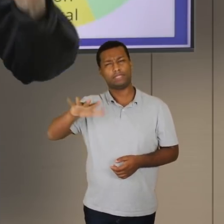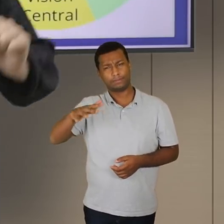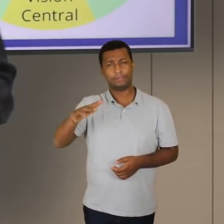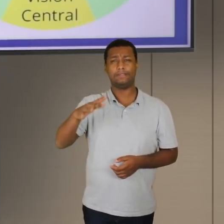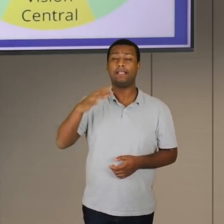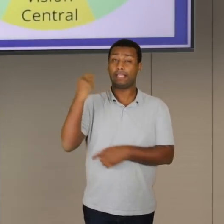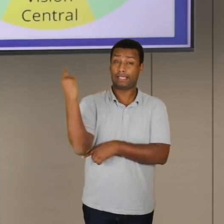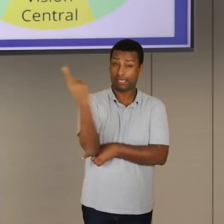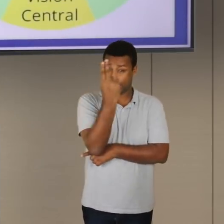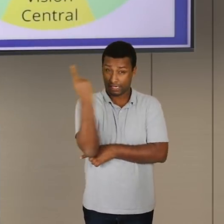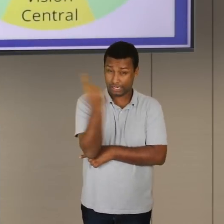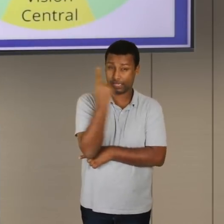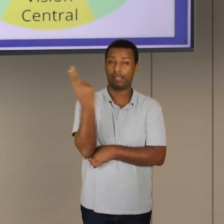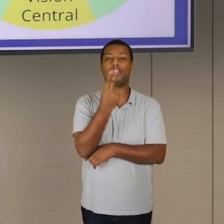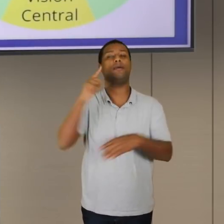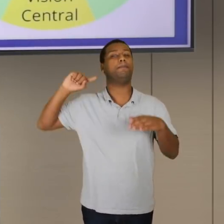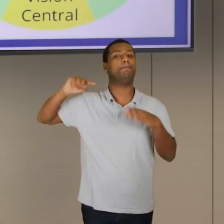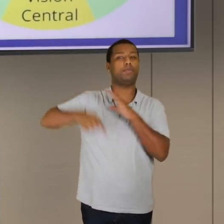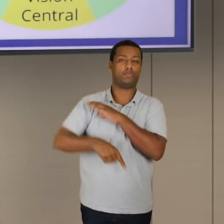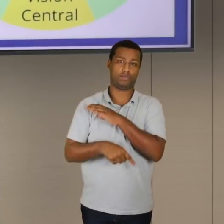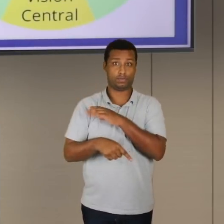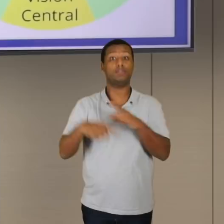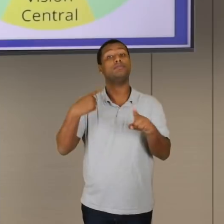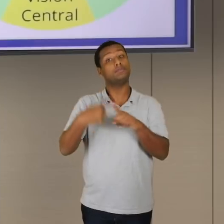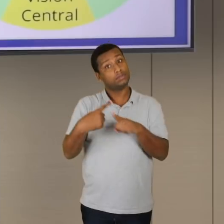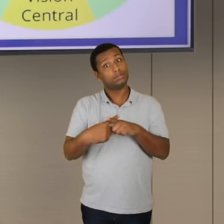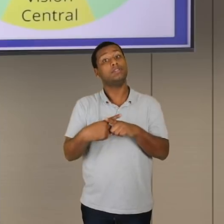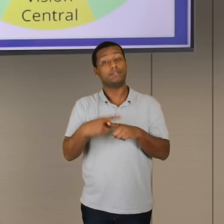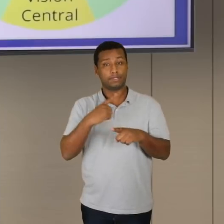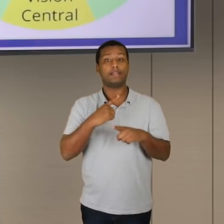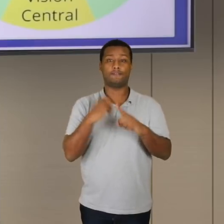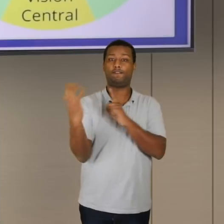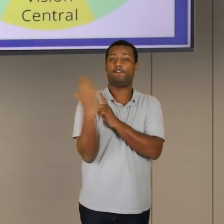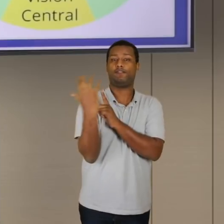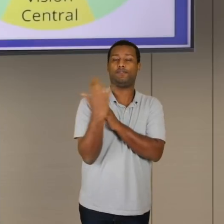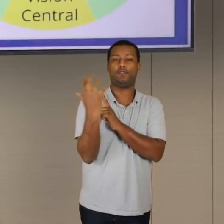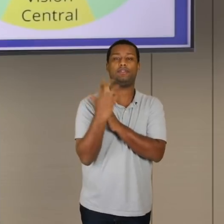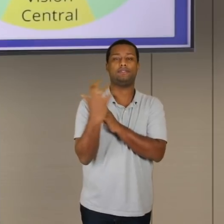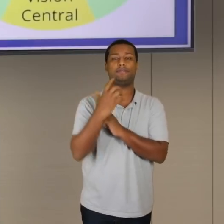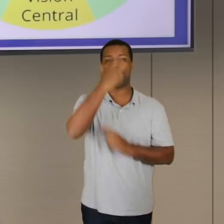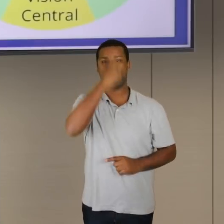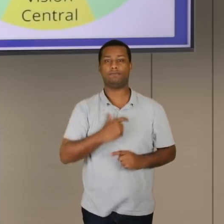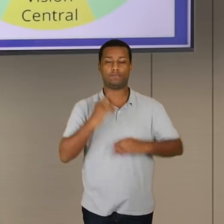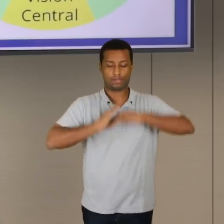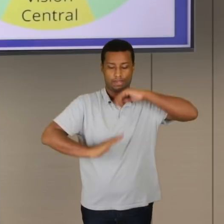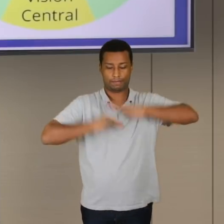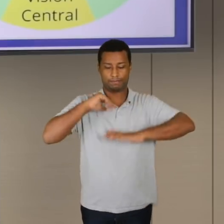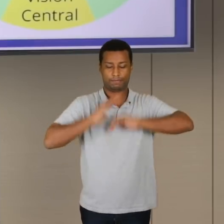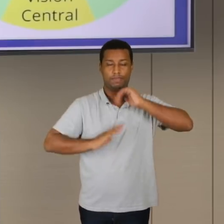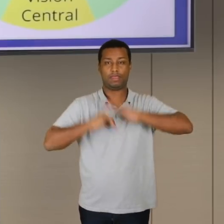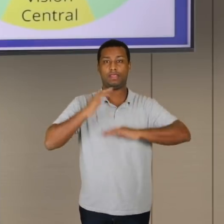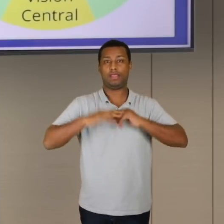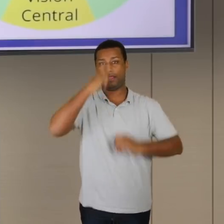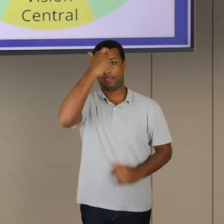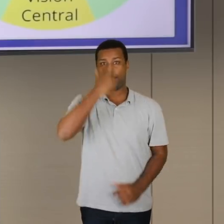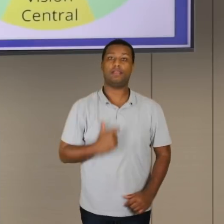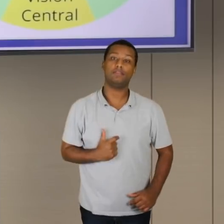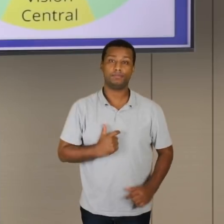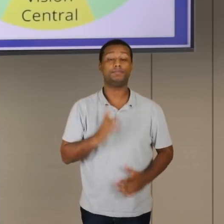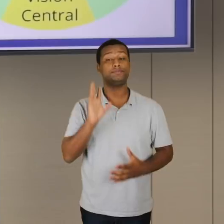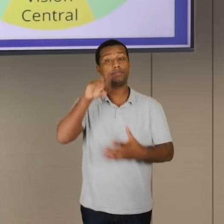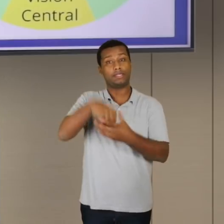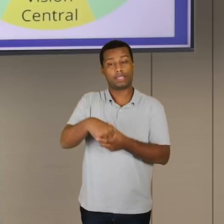fechado, mas nada que prejudique. Por que esse campo visual, essa visão periférica, ela é